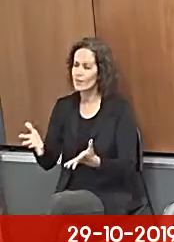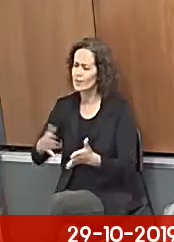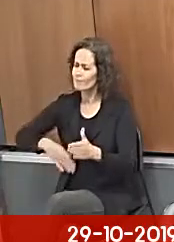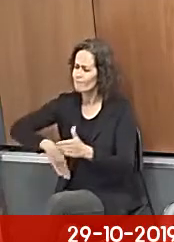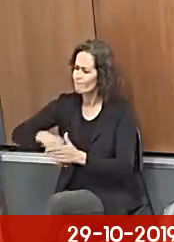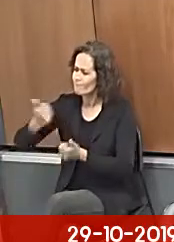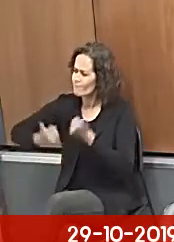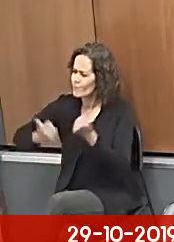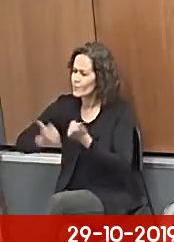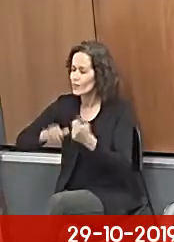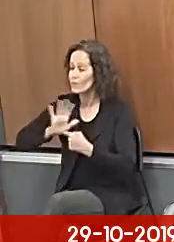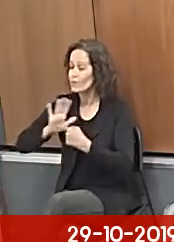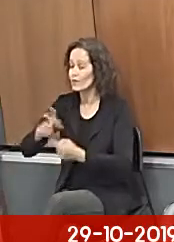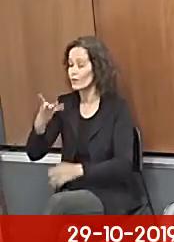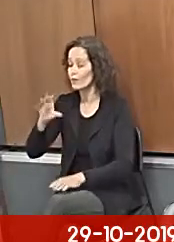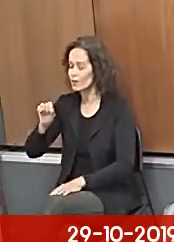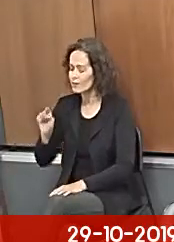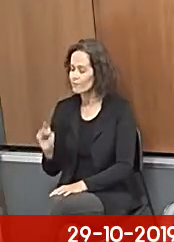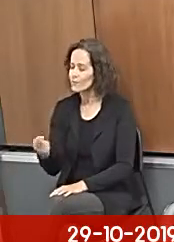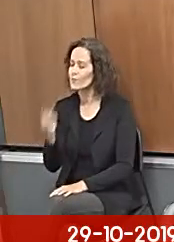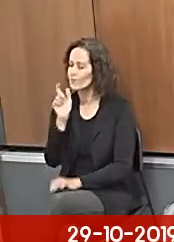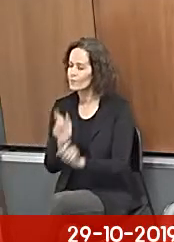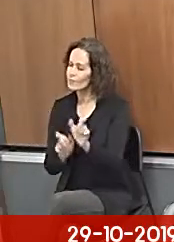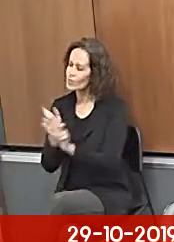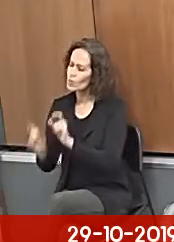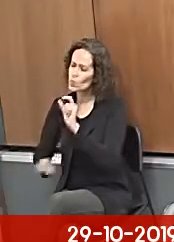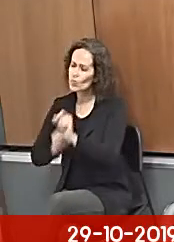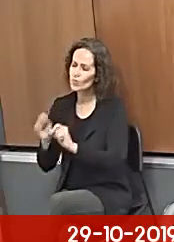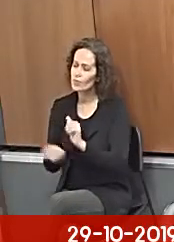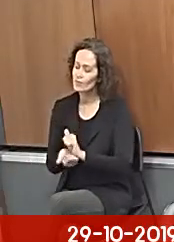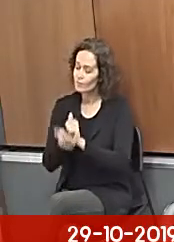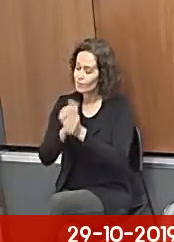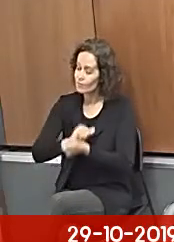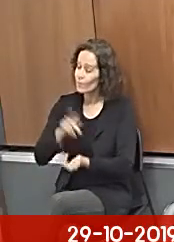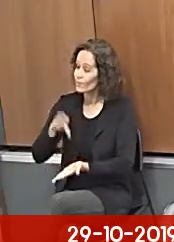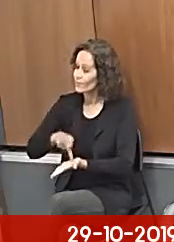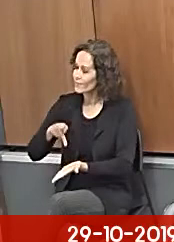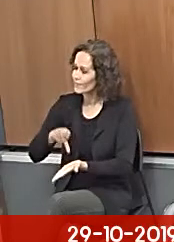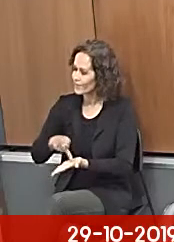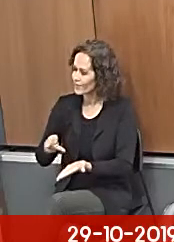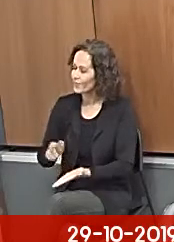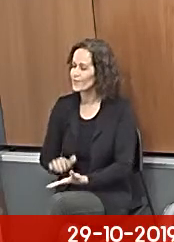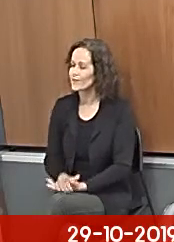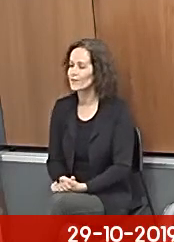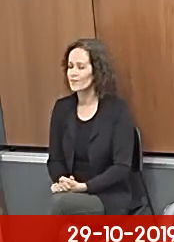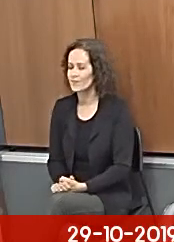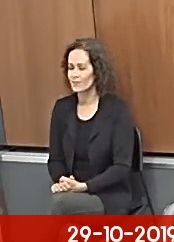pessoas, para mostrar para as 40 mil pessoas o que é um esporte de verdade.